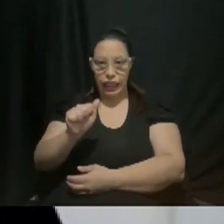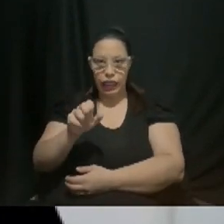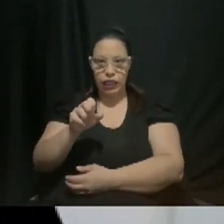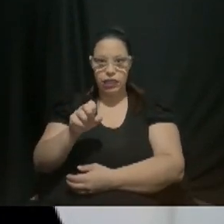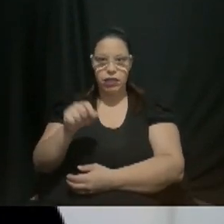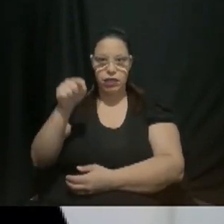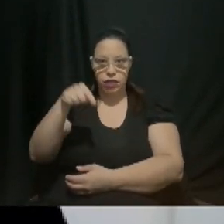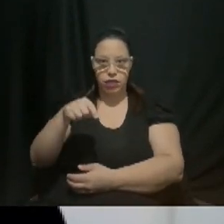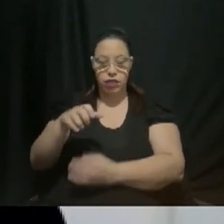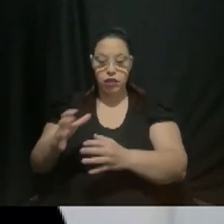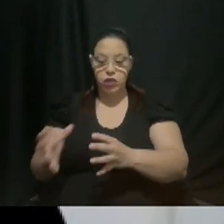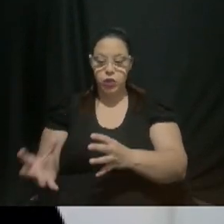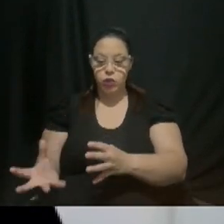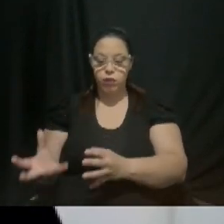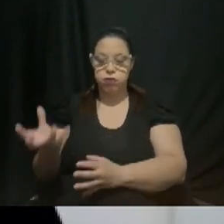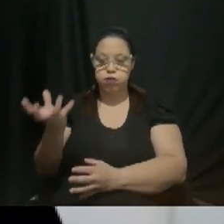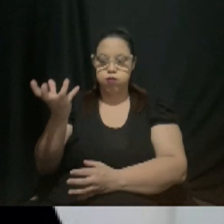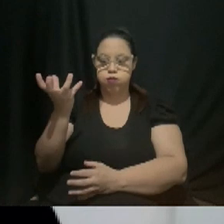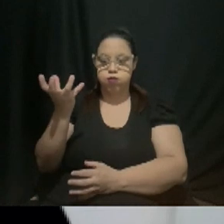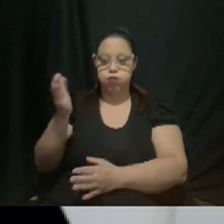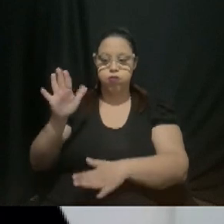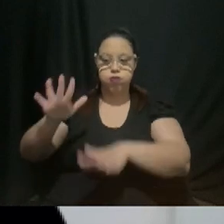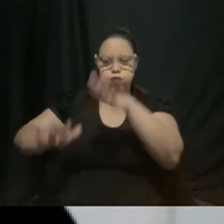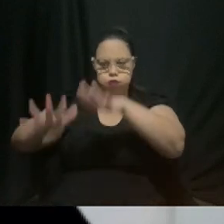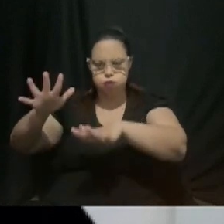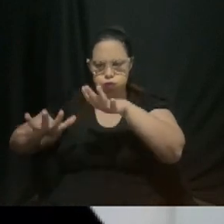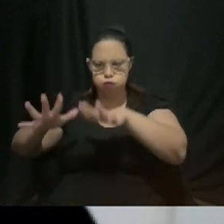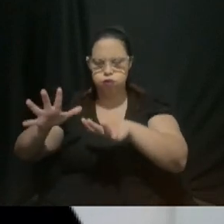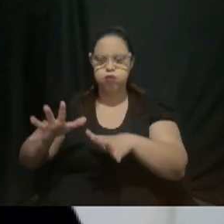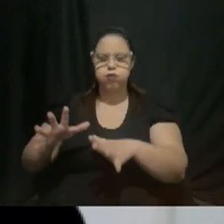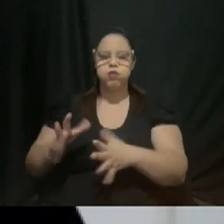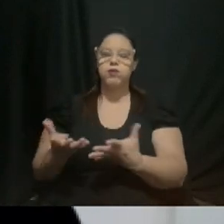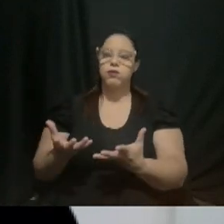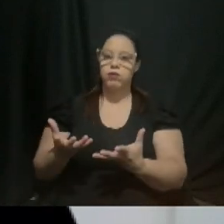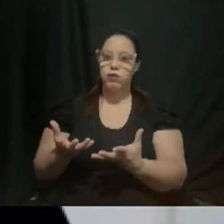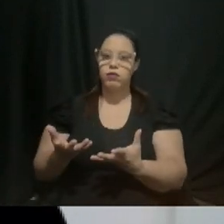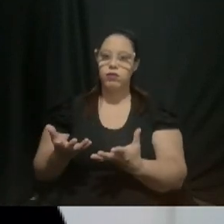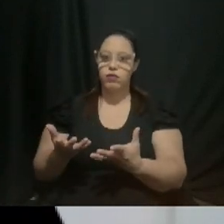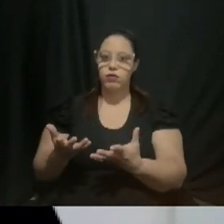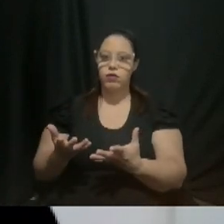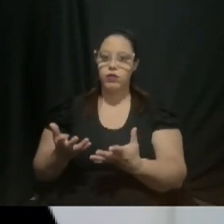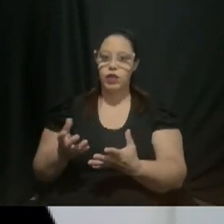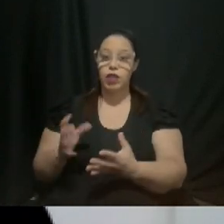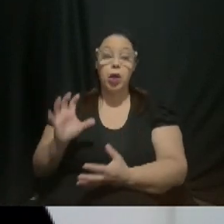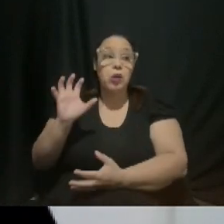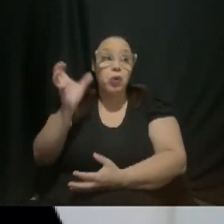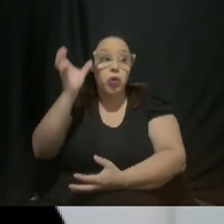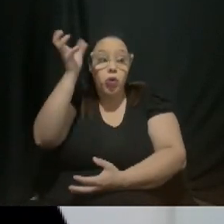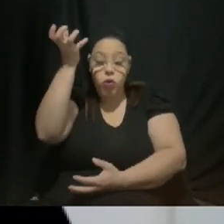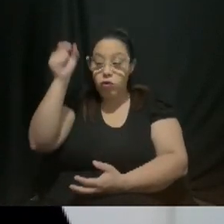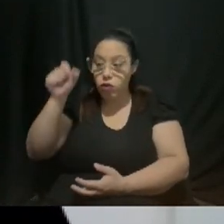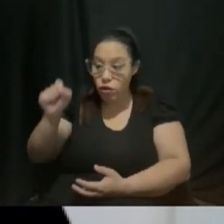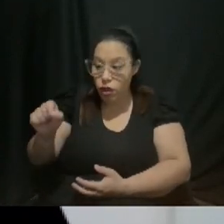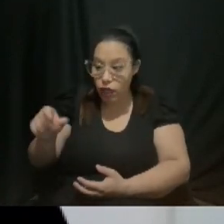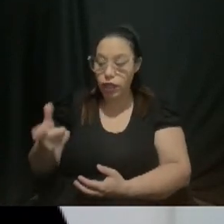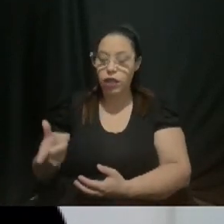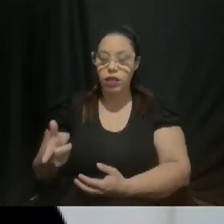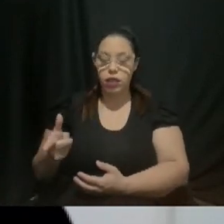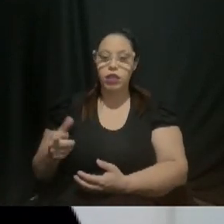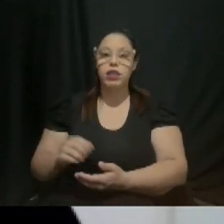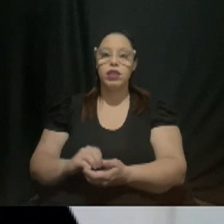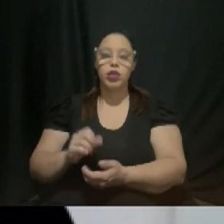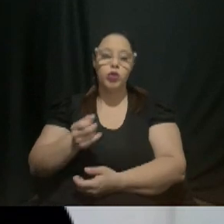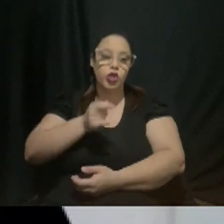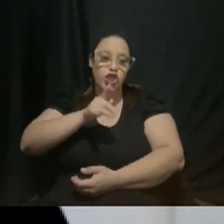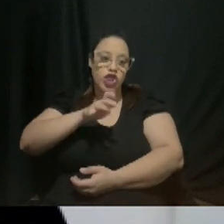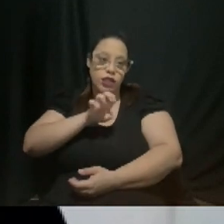né, esses tremores. Então, por mais que o tremor não tenha acontecido ali, né, o epicentro tenha acontecido lá no Chile, a gente consegue, por